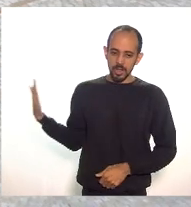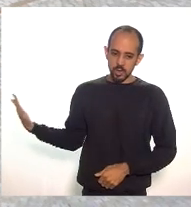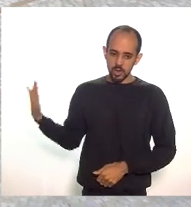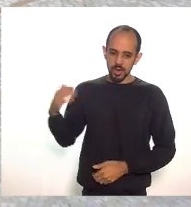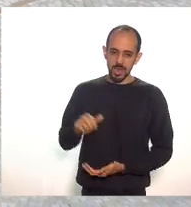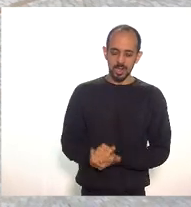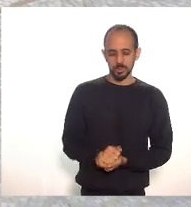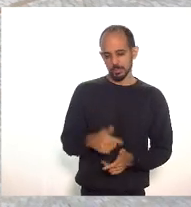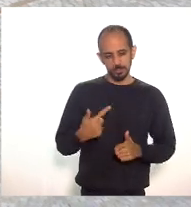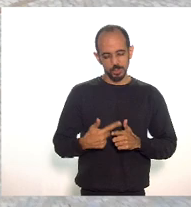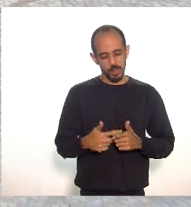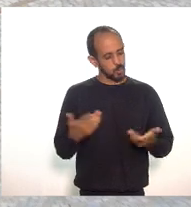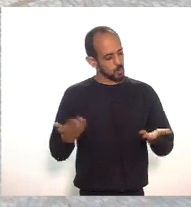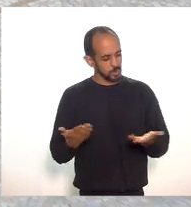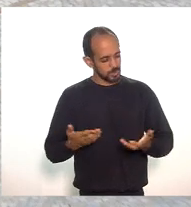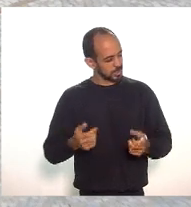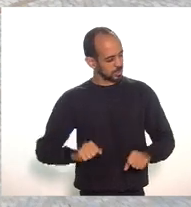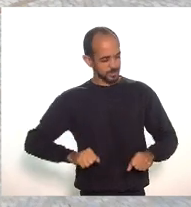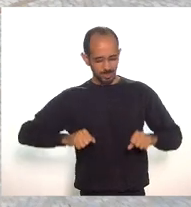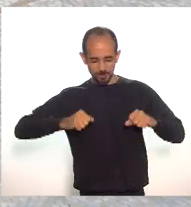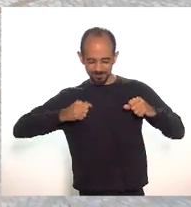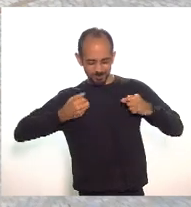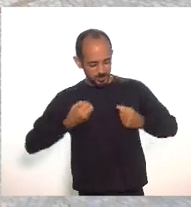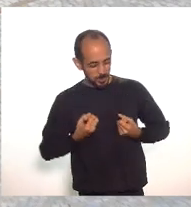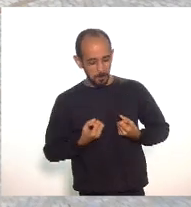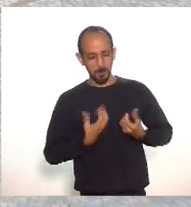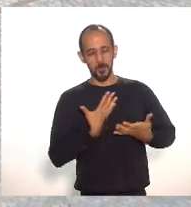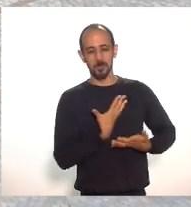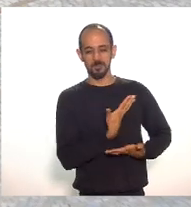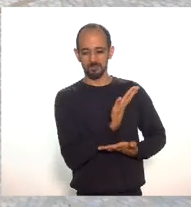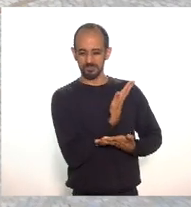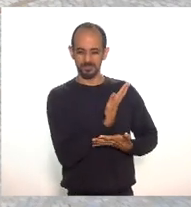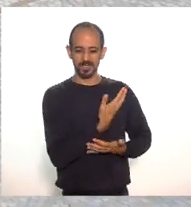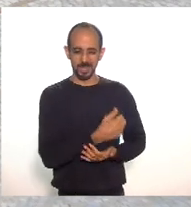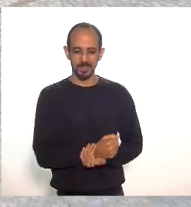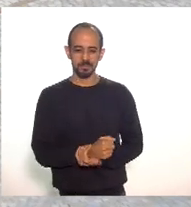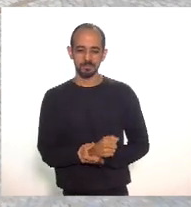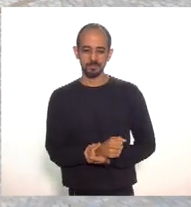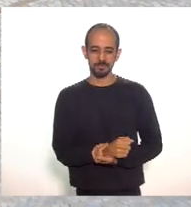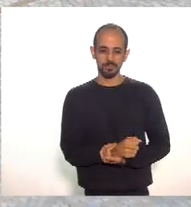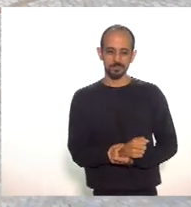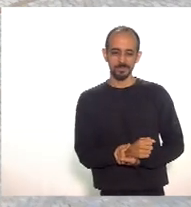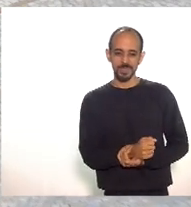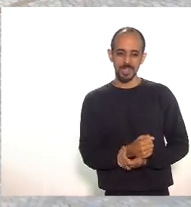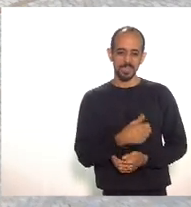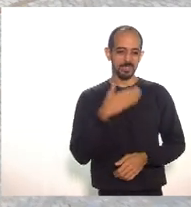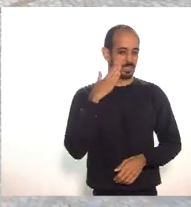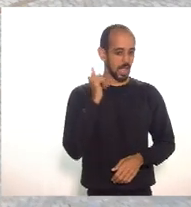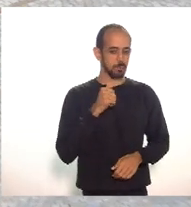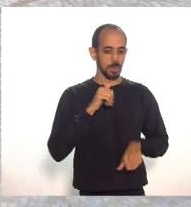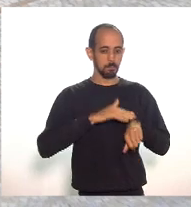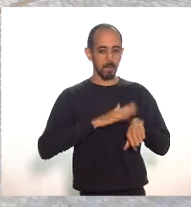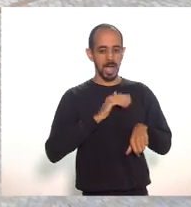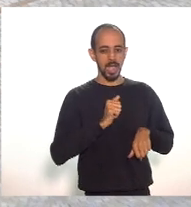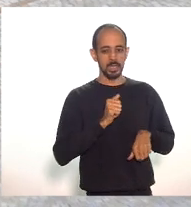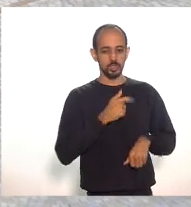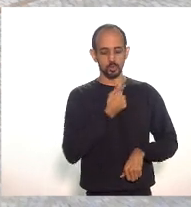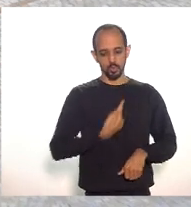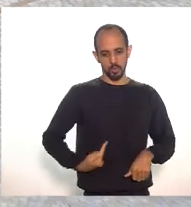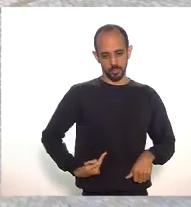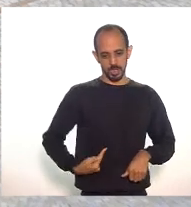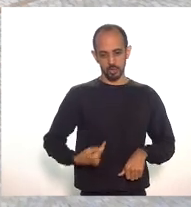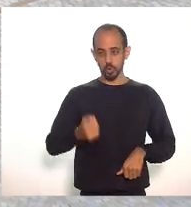ontem ele ficava demais ele sabe amada mulher do ex para o governador afastado do que o próprio Governador eu fiquei